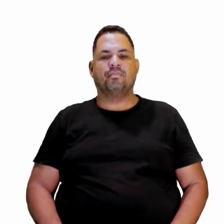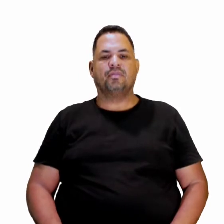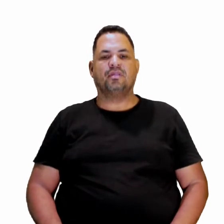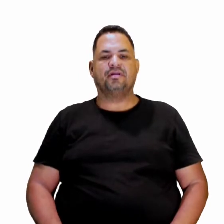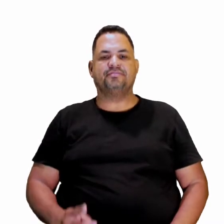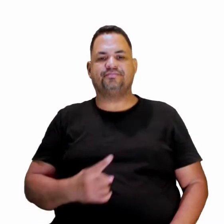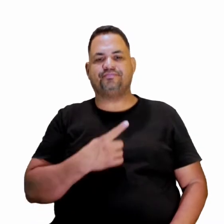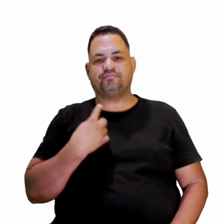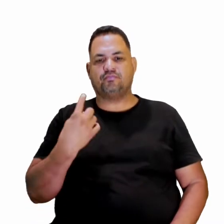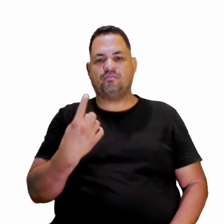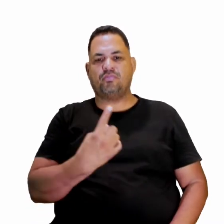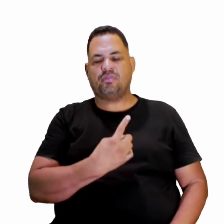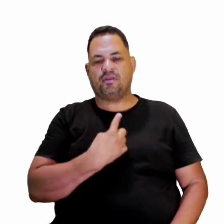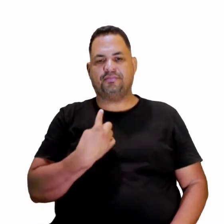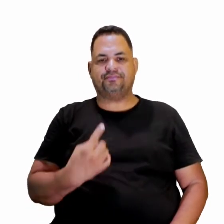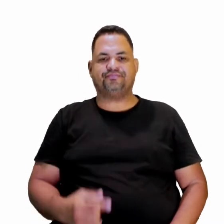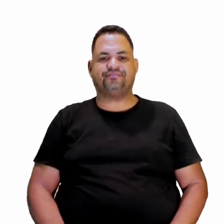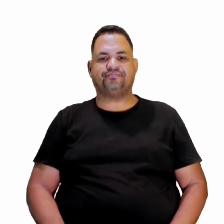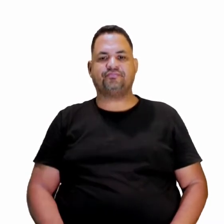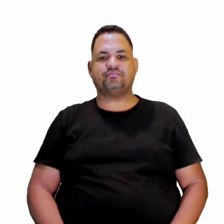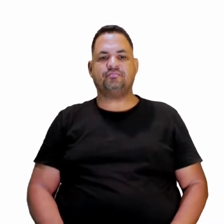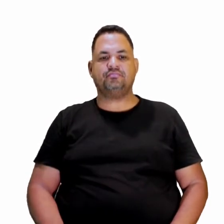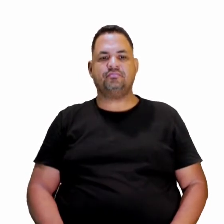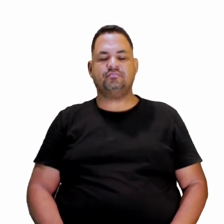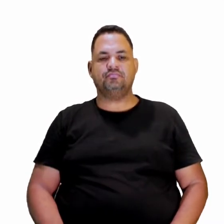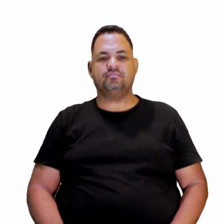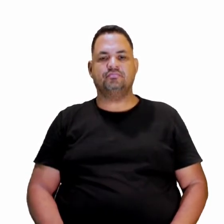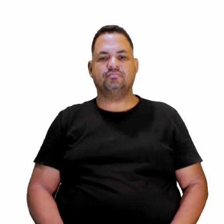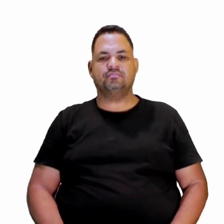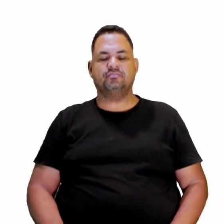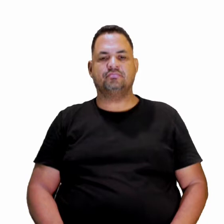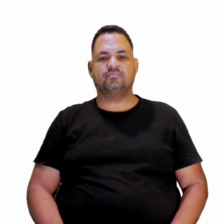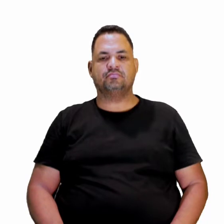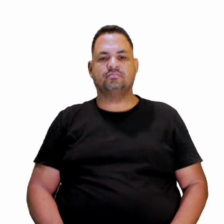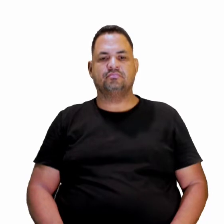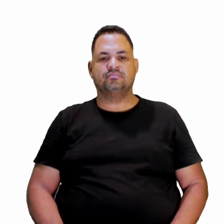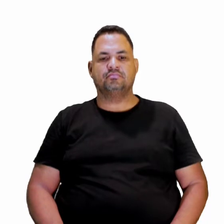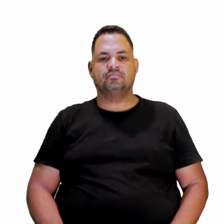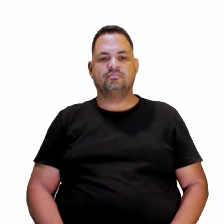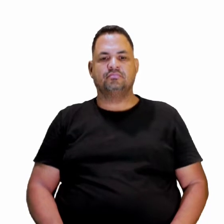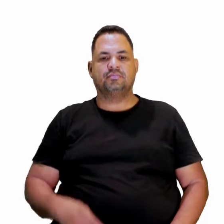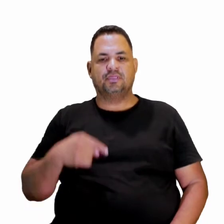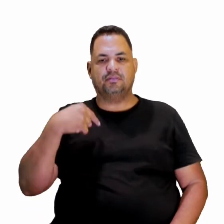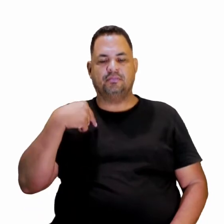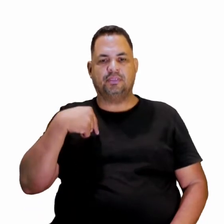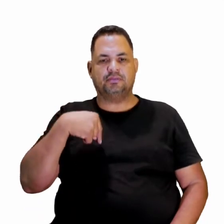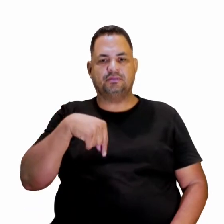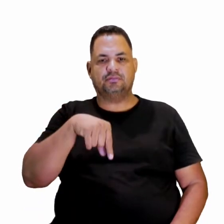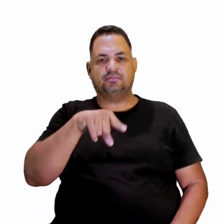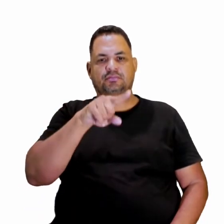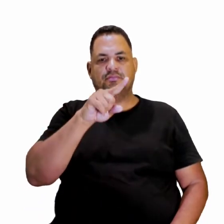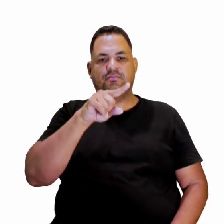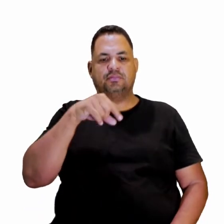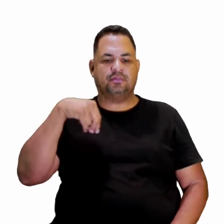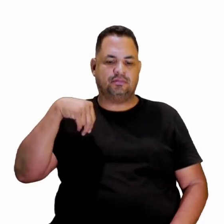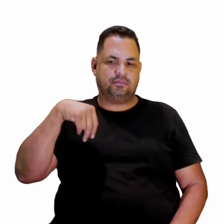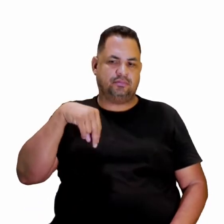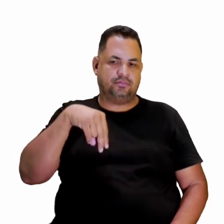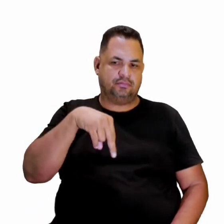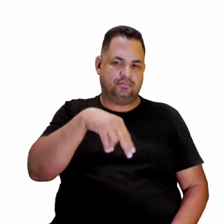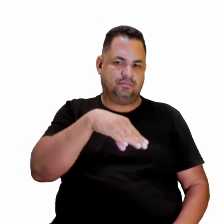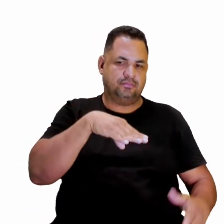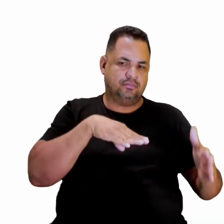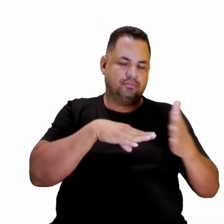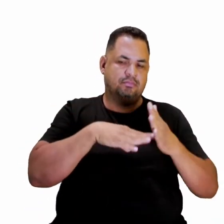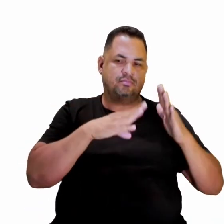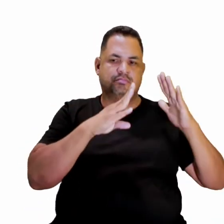Nós through the garden. Aqui só pode ser o meu verbo passar, porque eles estavam caminhando até a